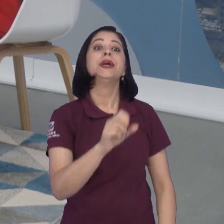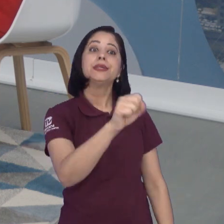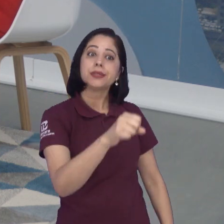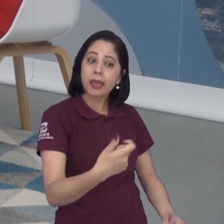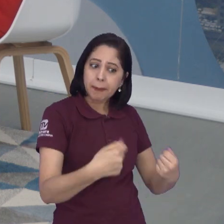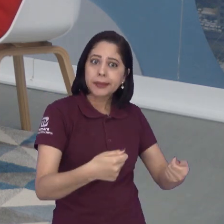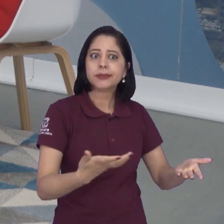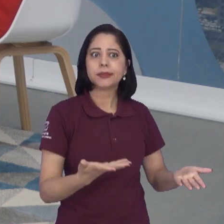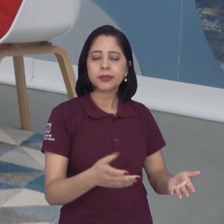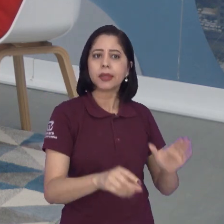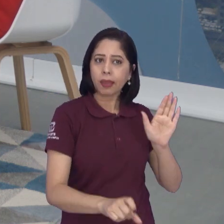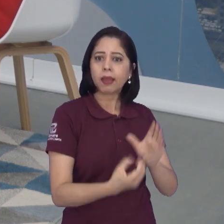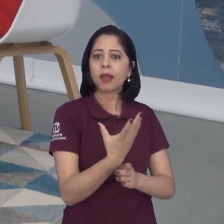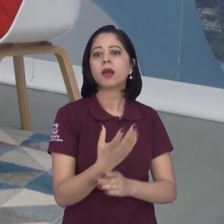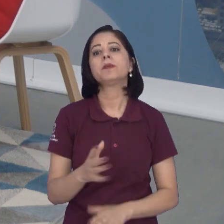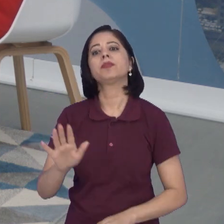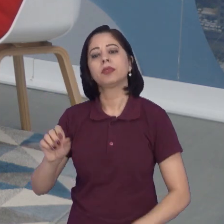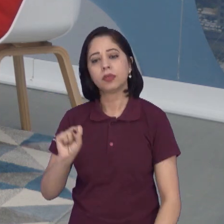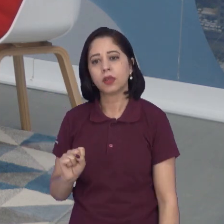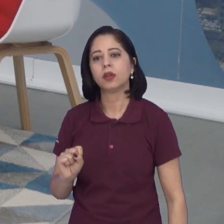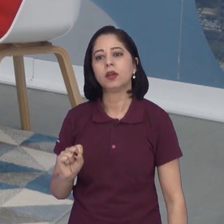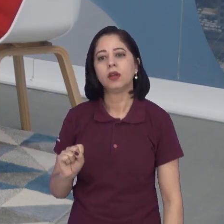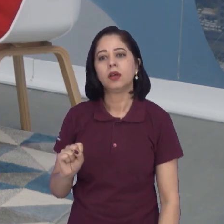ser dito, né? Então, assim, não se